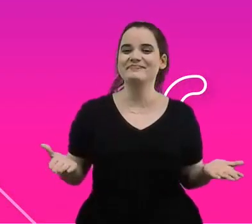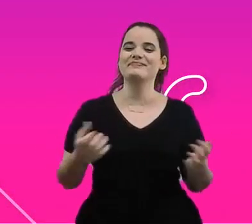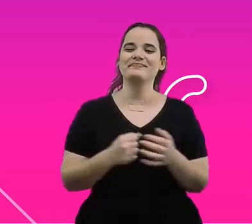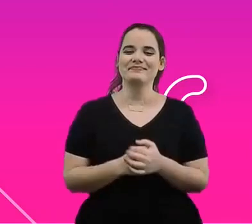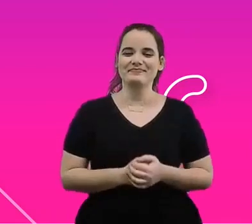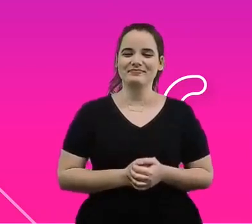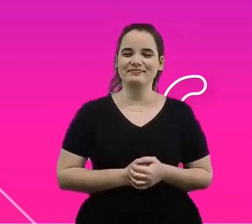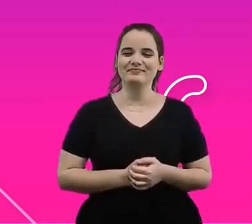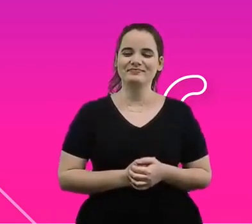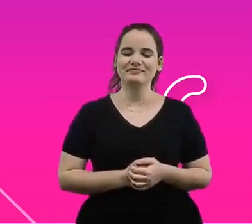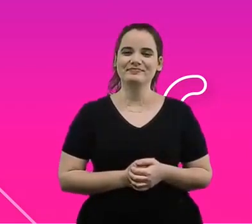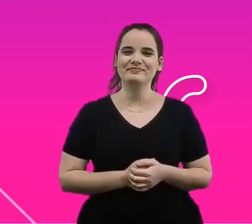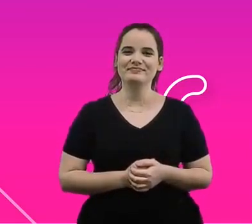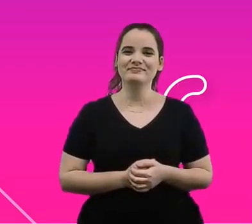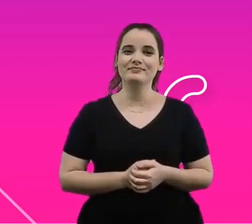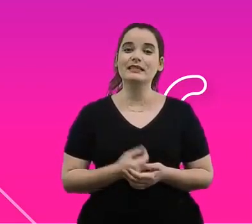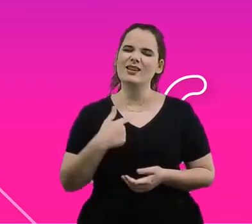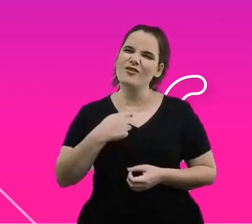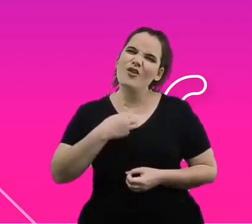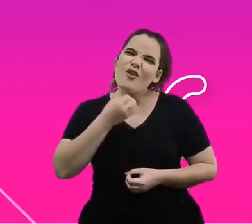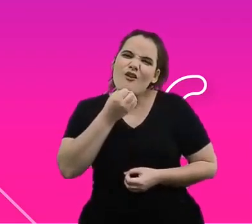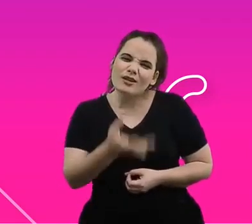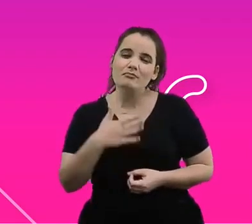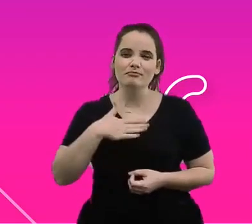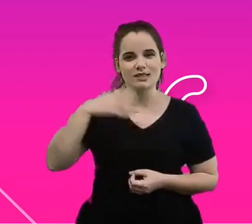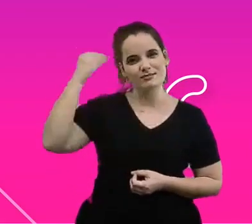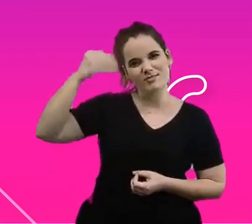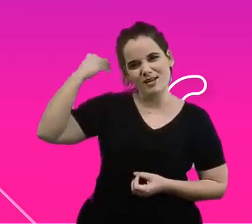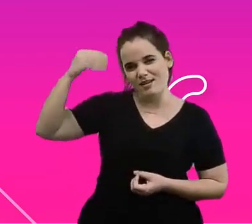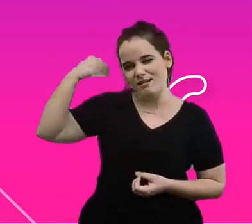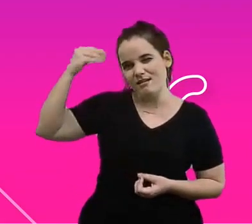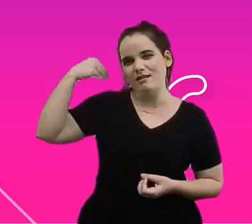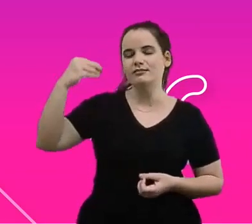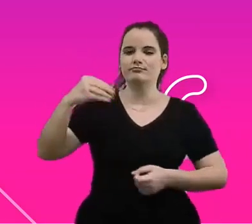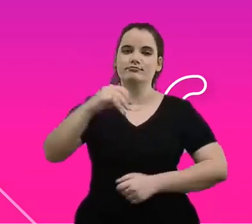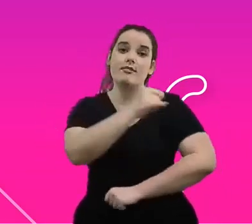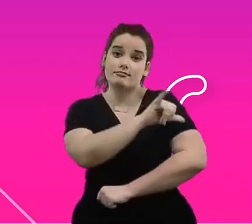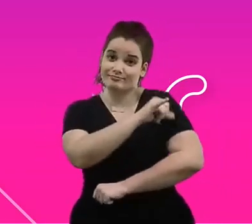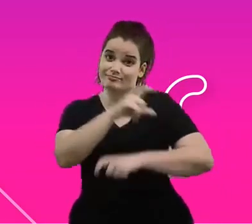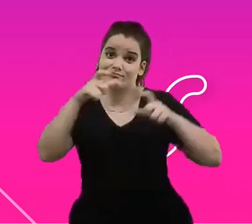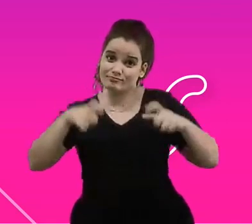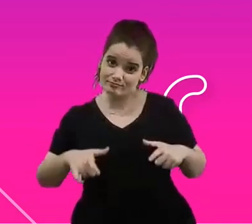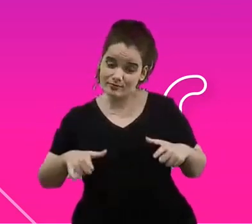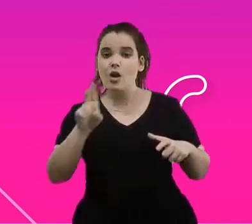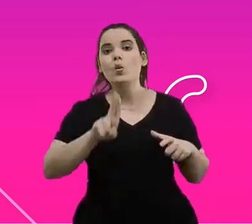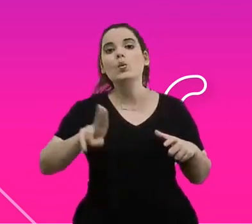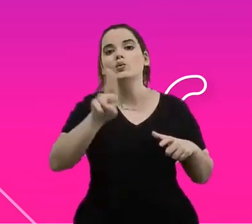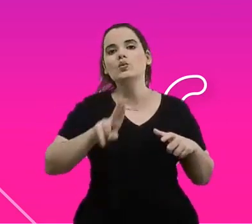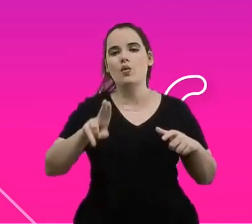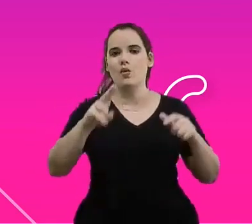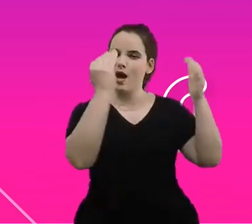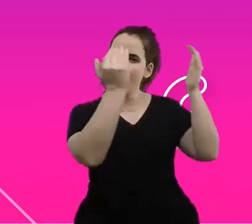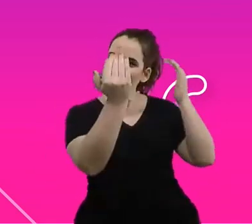Então, eu vim contar um pouco da experiência do Rio de Janeiro, de usar a análise de dados como um instrumento de